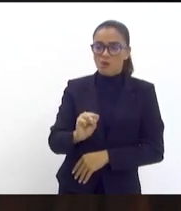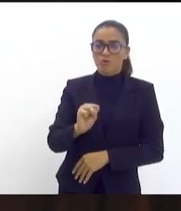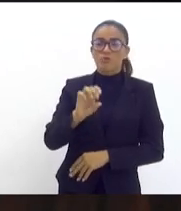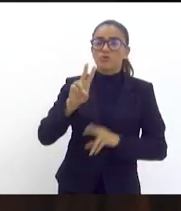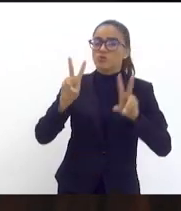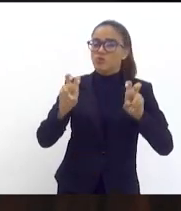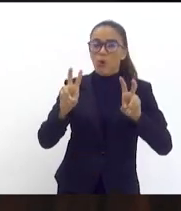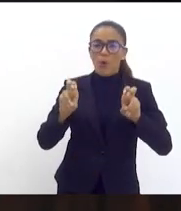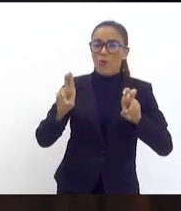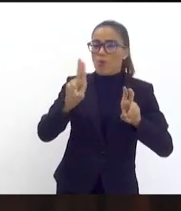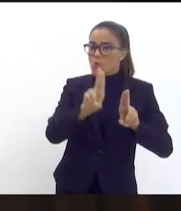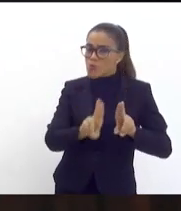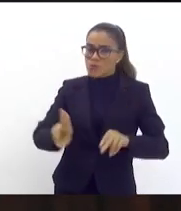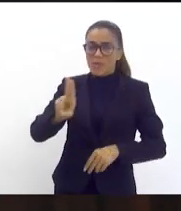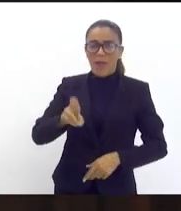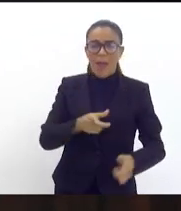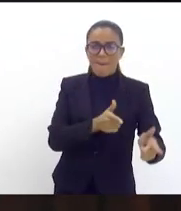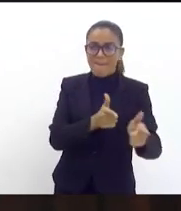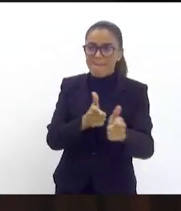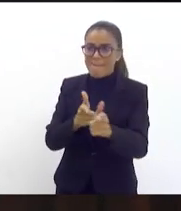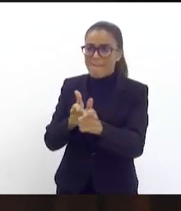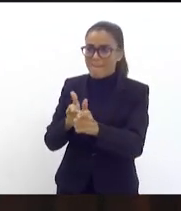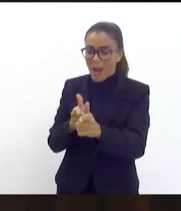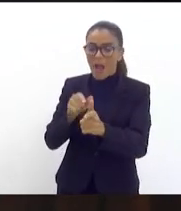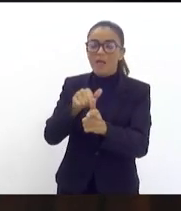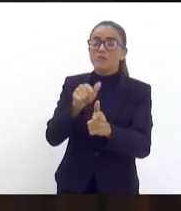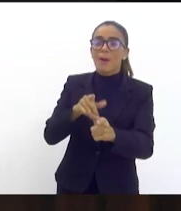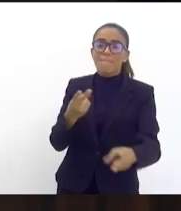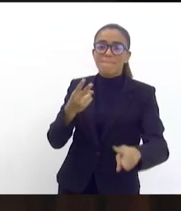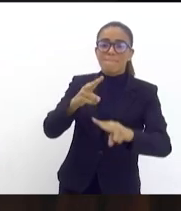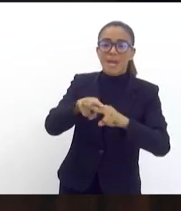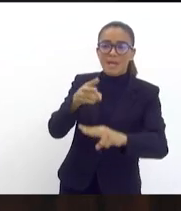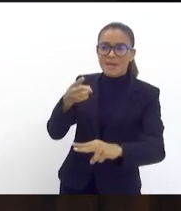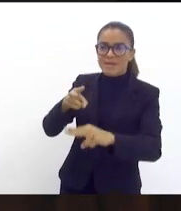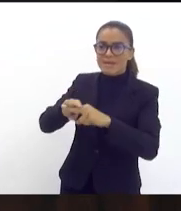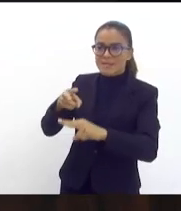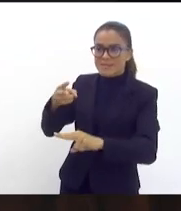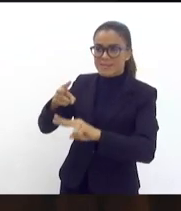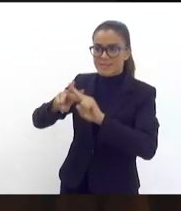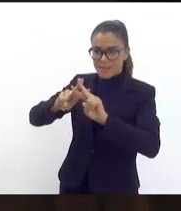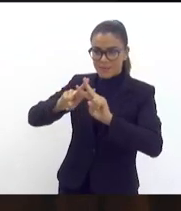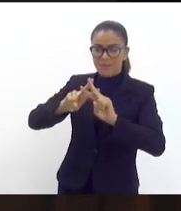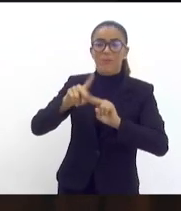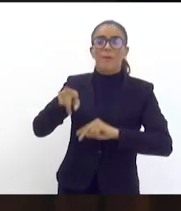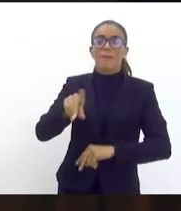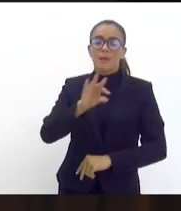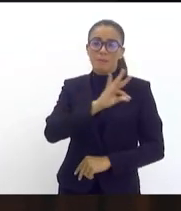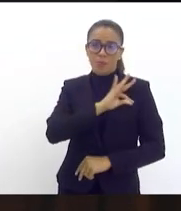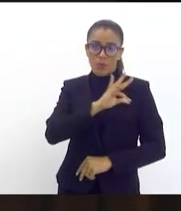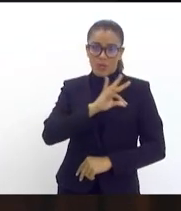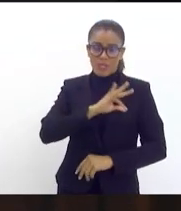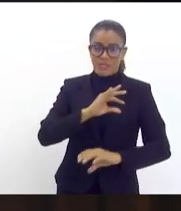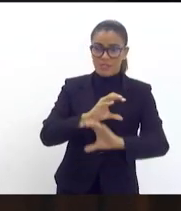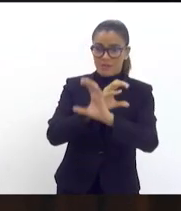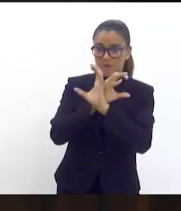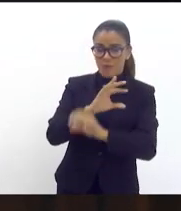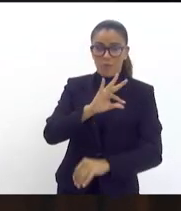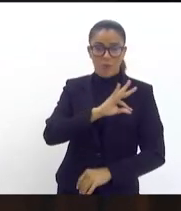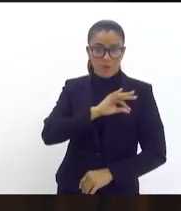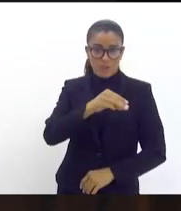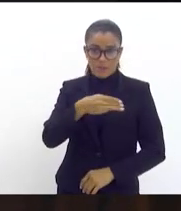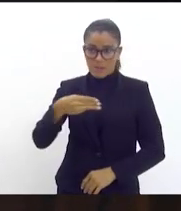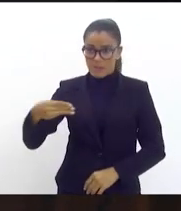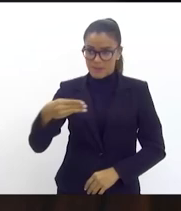aproveitamento de armas de fogo e munições apreendidas em operações realizadas pela Polícia Civil e Militar do Estado do Rio de